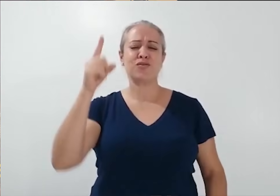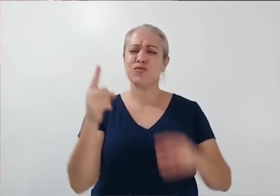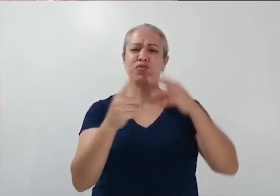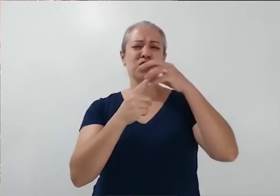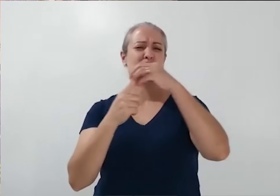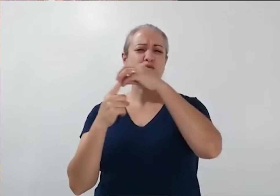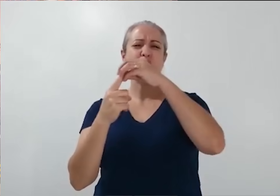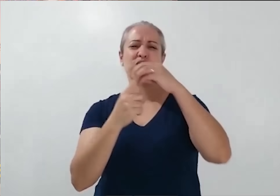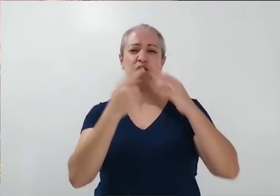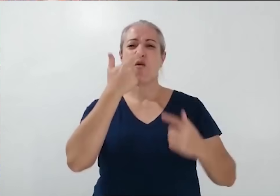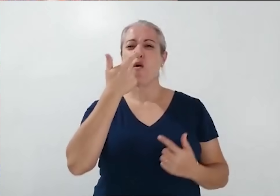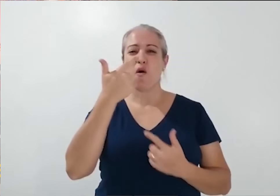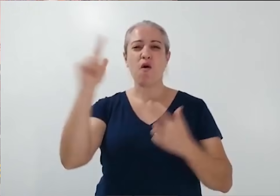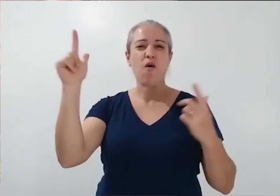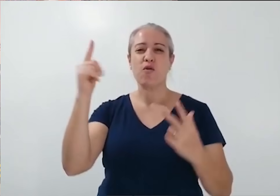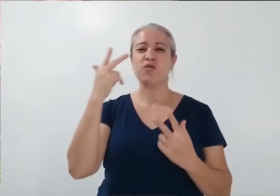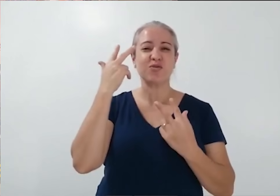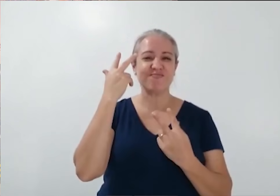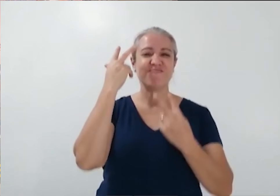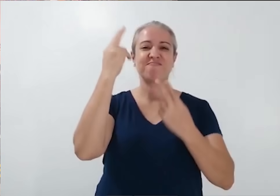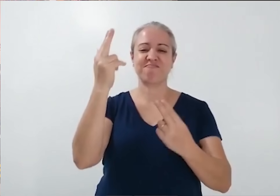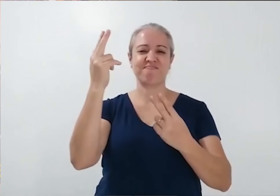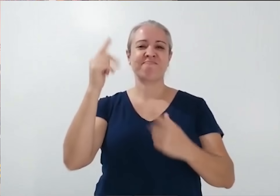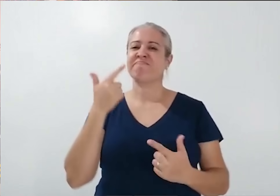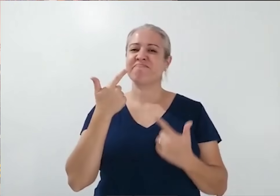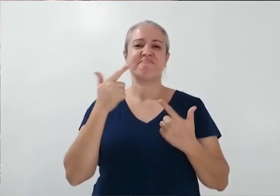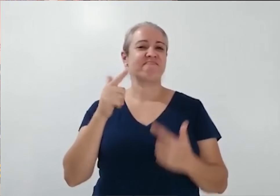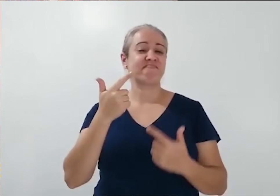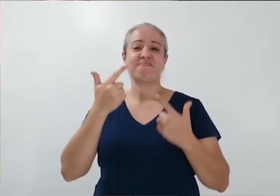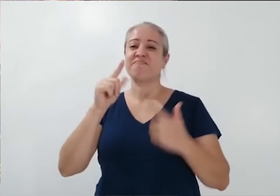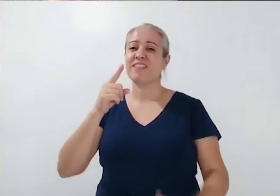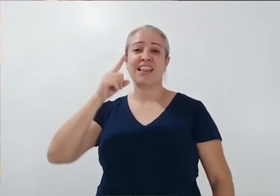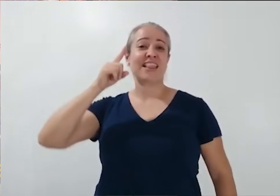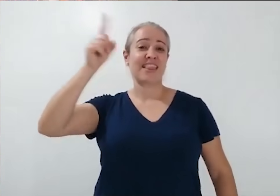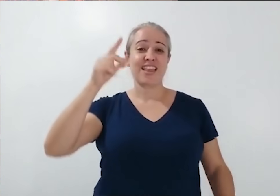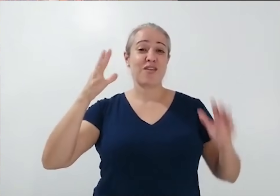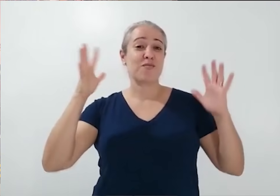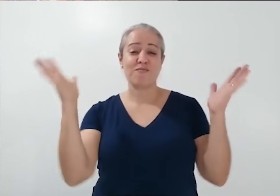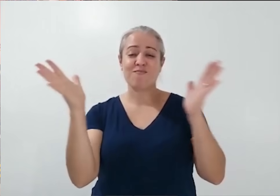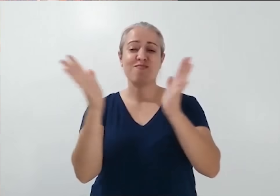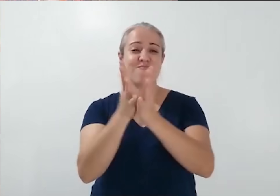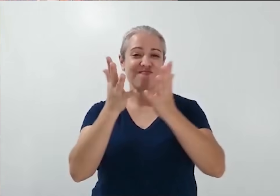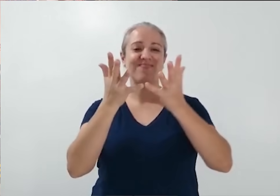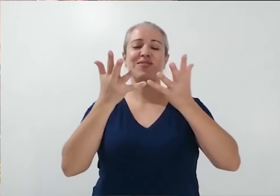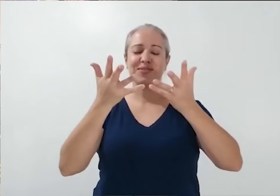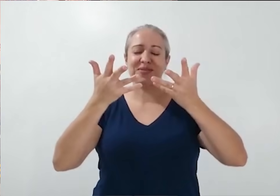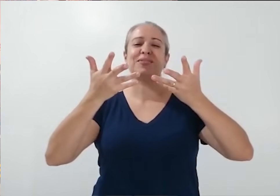incomparável é, jamais existirá um Deus além de ti. Tua beleza